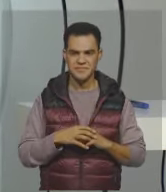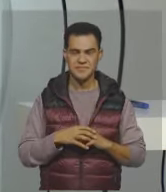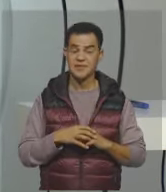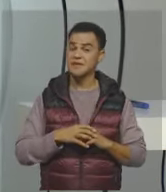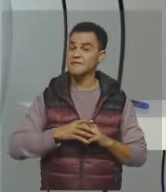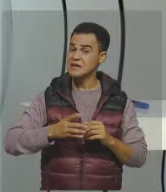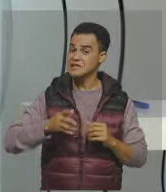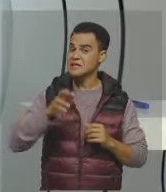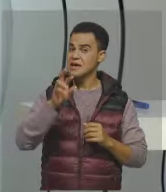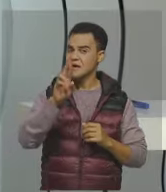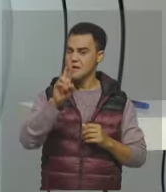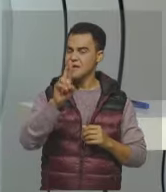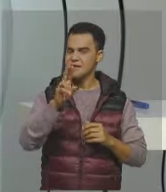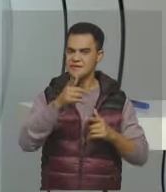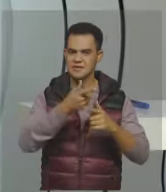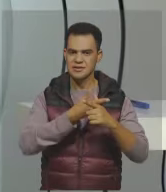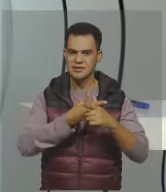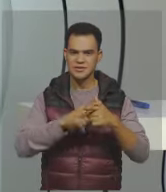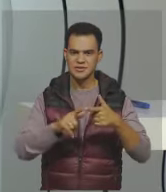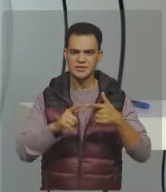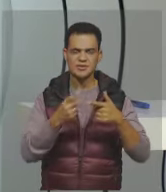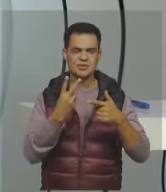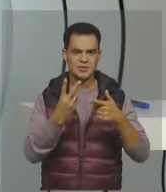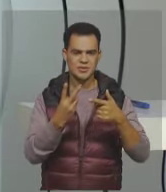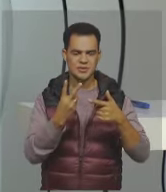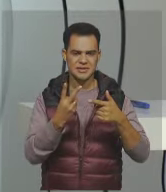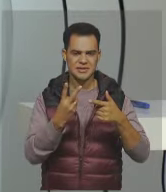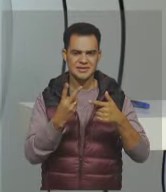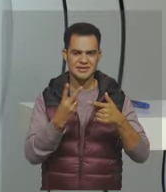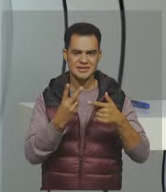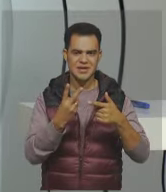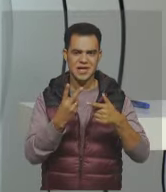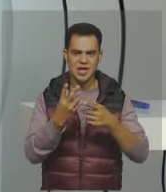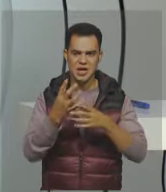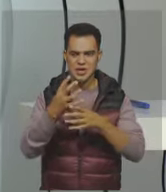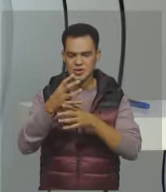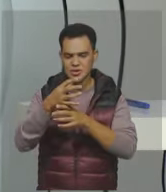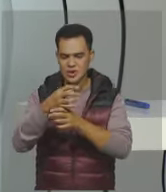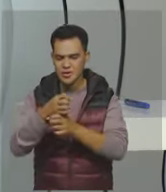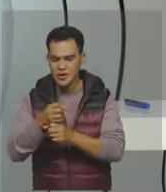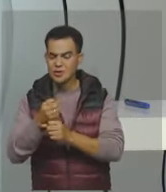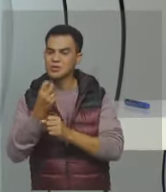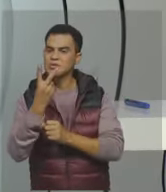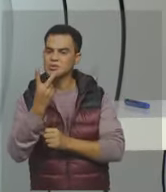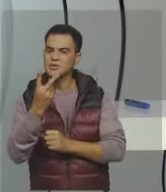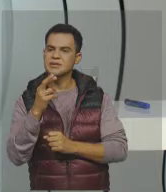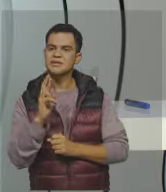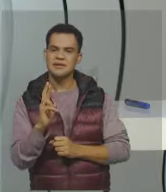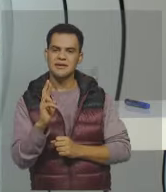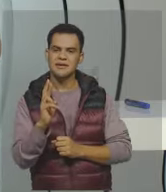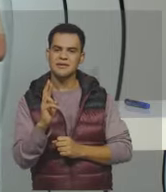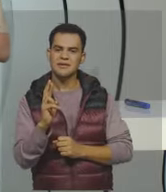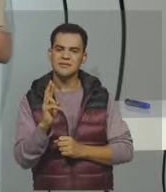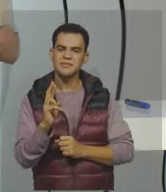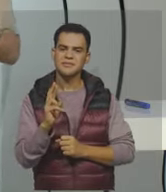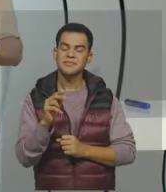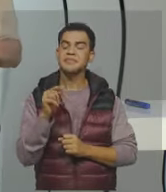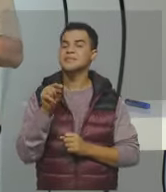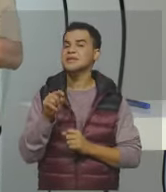R dividido por 2, né? Porque é metade desse valor aqui, somado com 2R. Então, daria algo como se